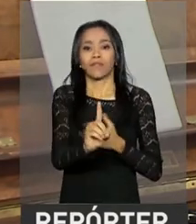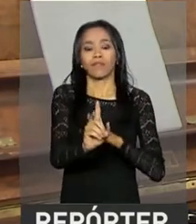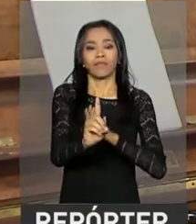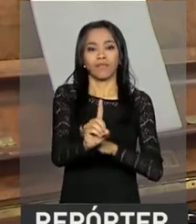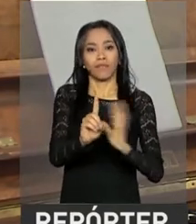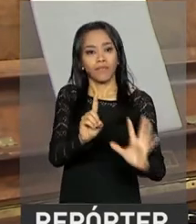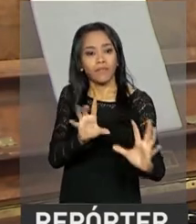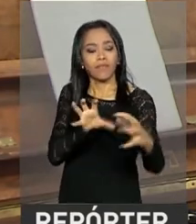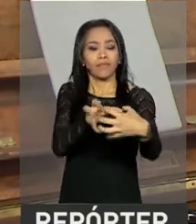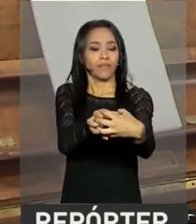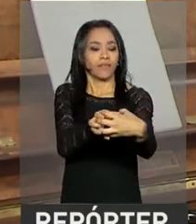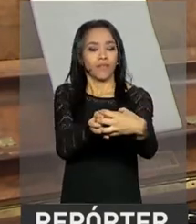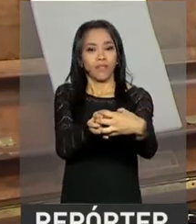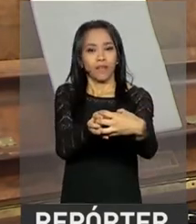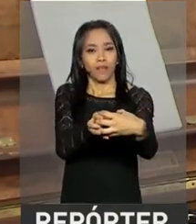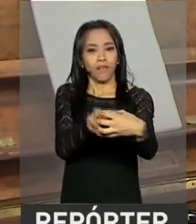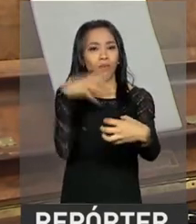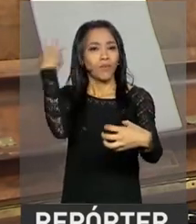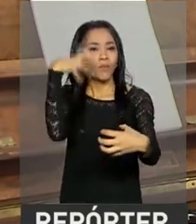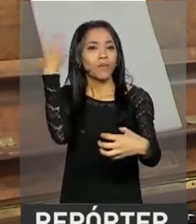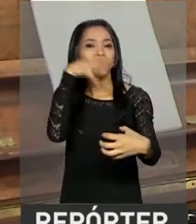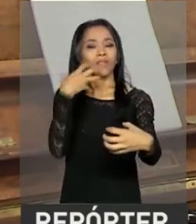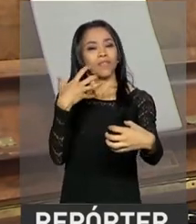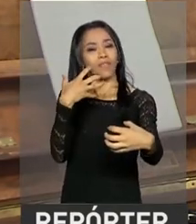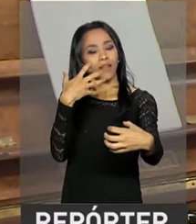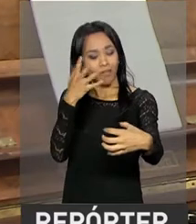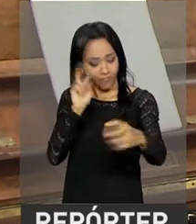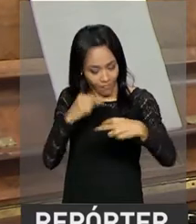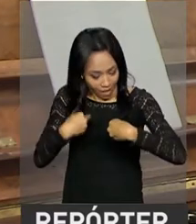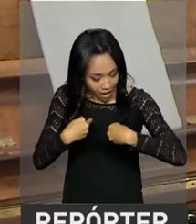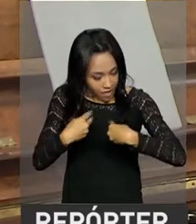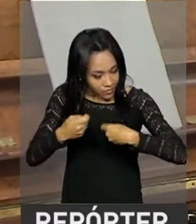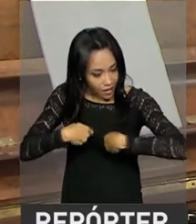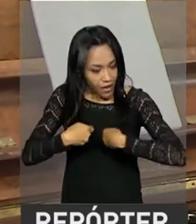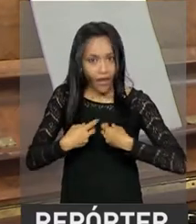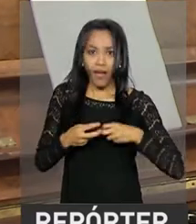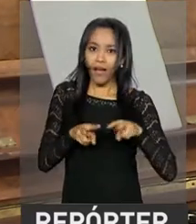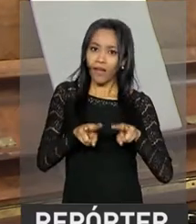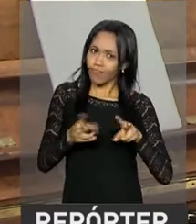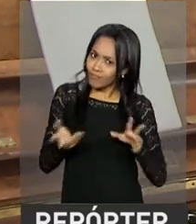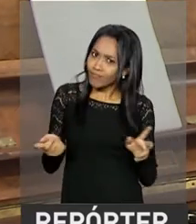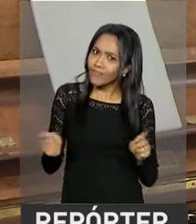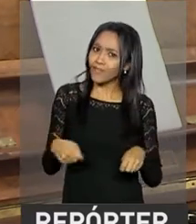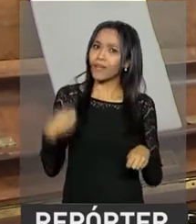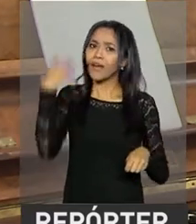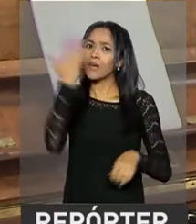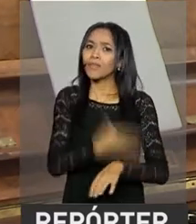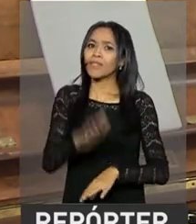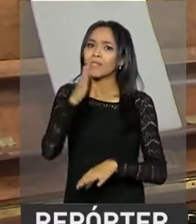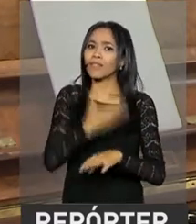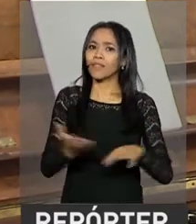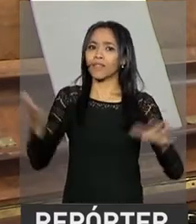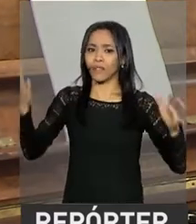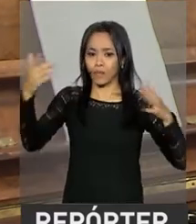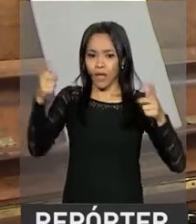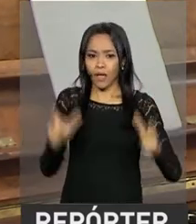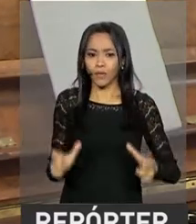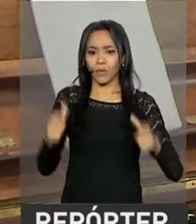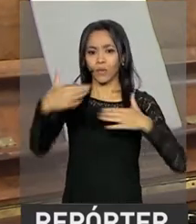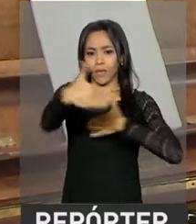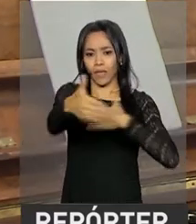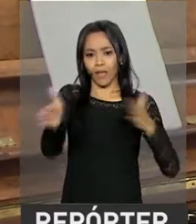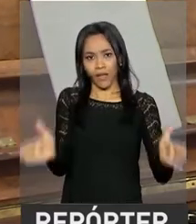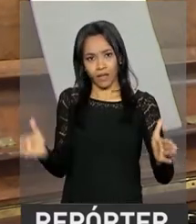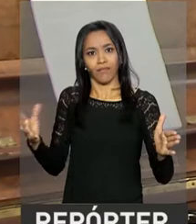adentra e descobre seu próprios potenciais aqui na musicoterapia a gente vê muito isso